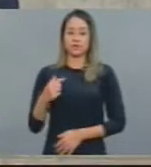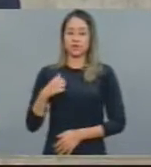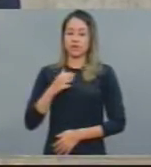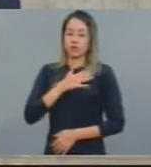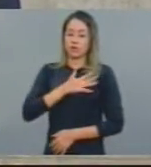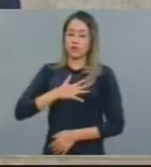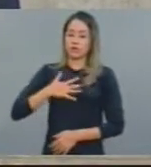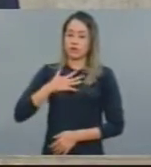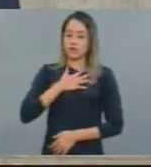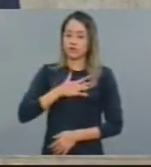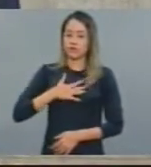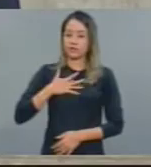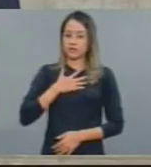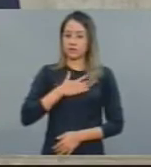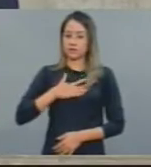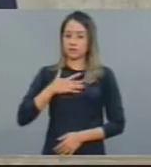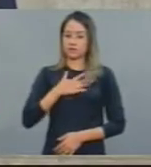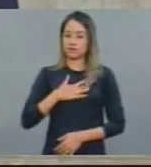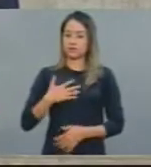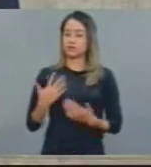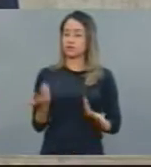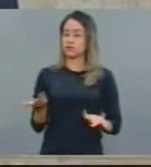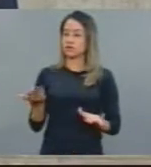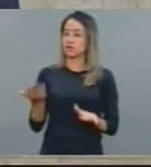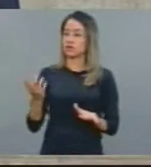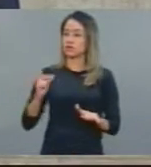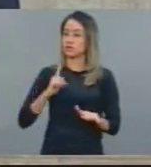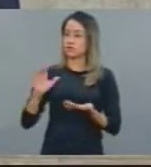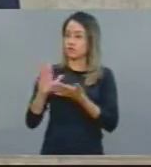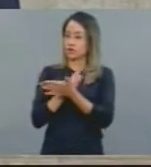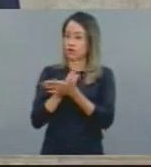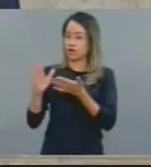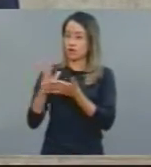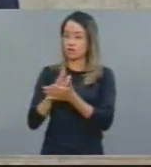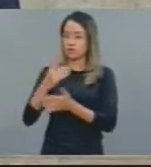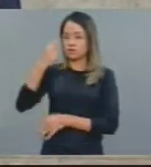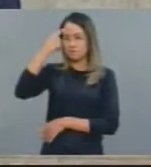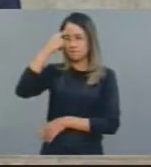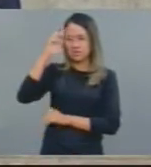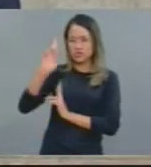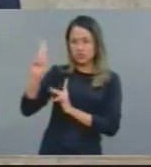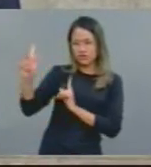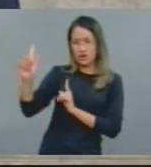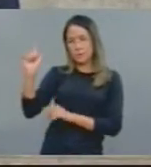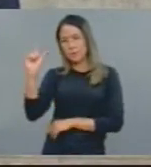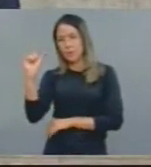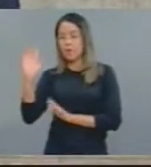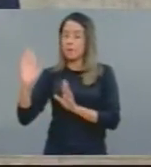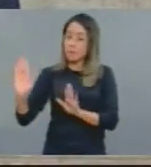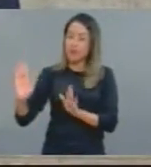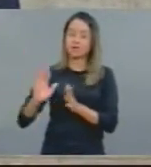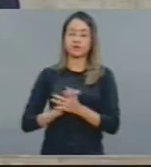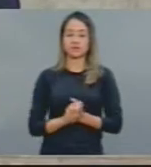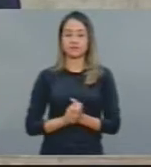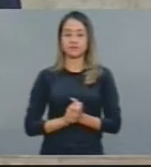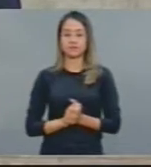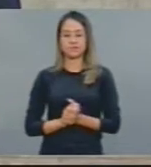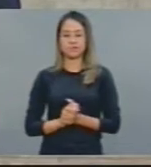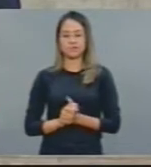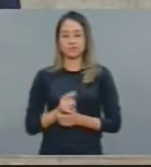a Vossa Excelência, nós que em alguns pontos ideológicos a gente diverge, mas felizmente, deputado Renato